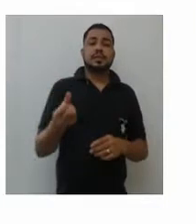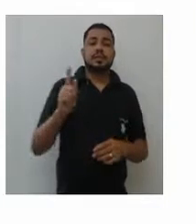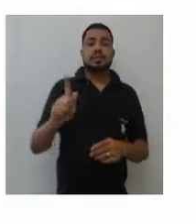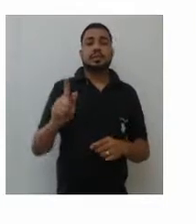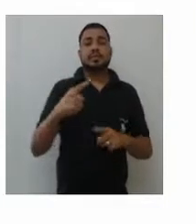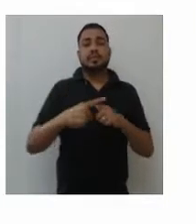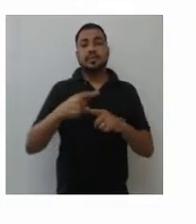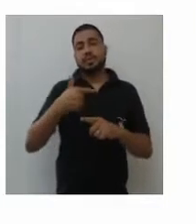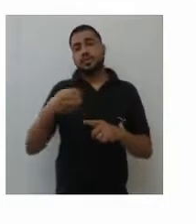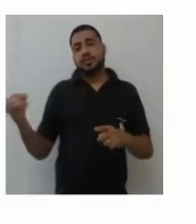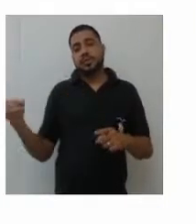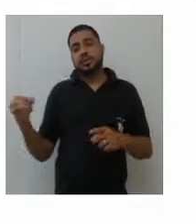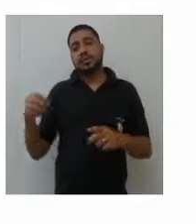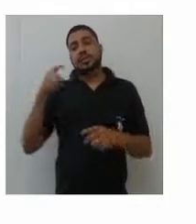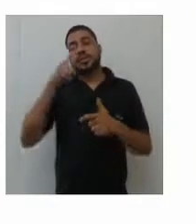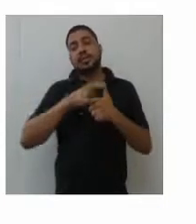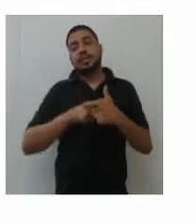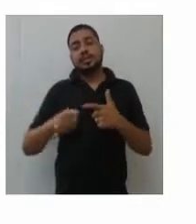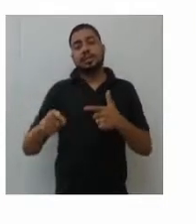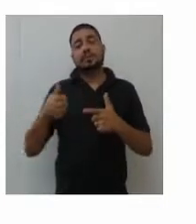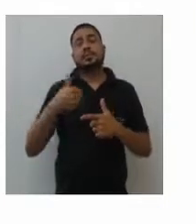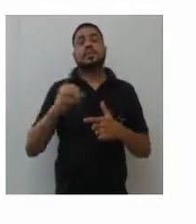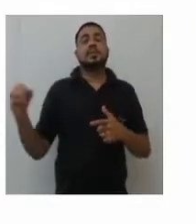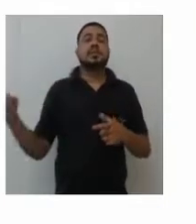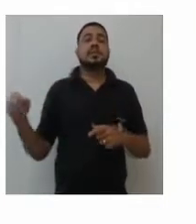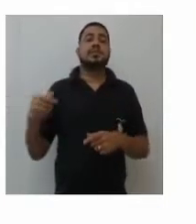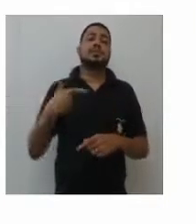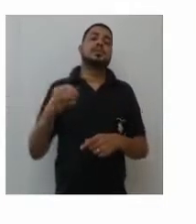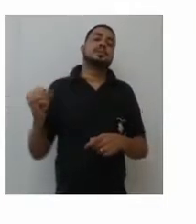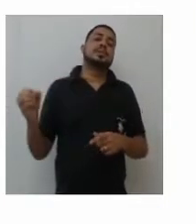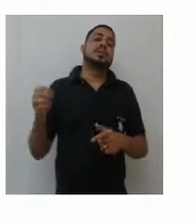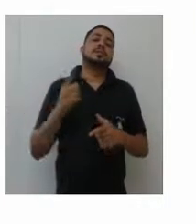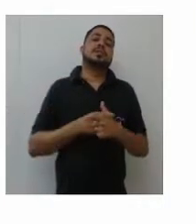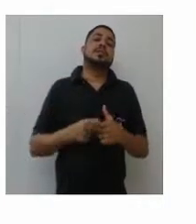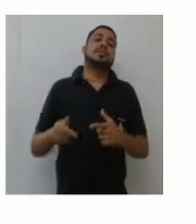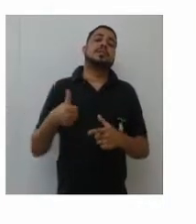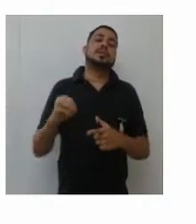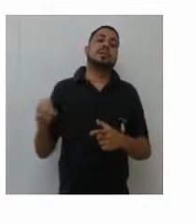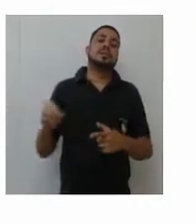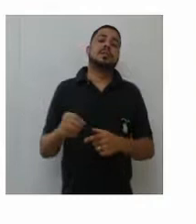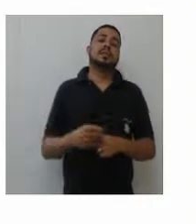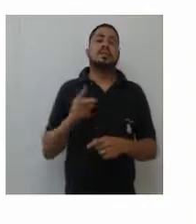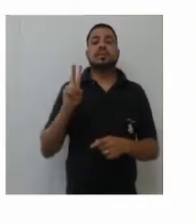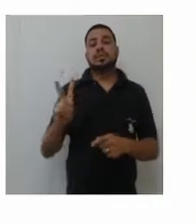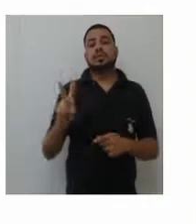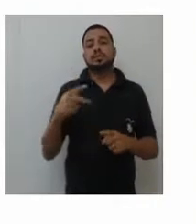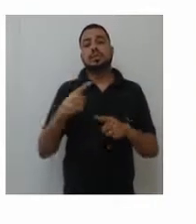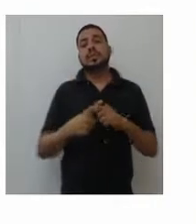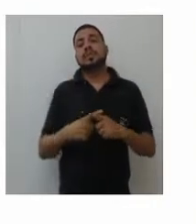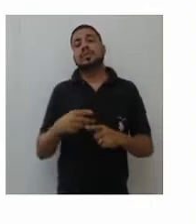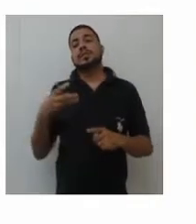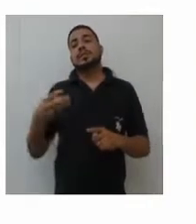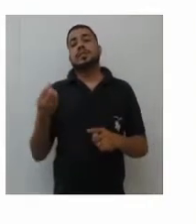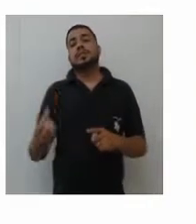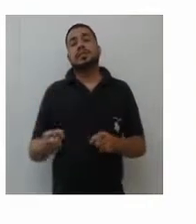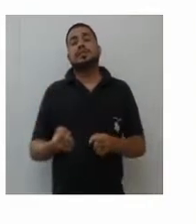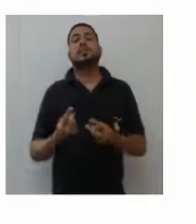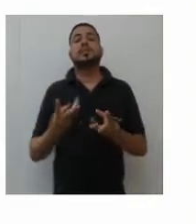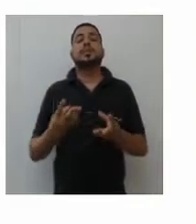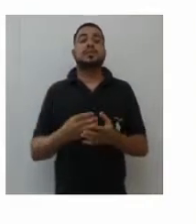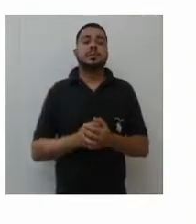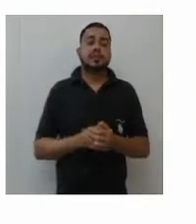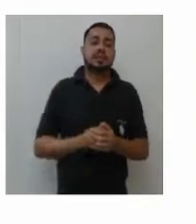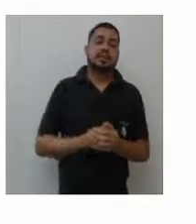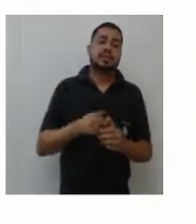vezes 200 dividido por 100. 200 dividido por 100 é igual a quanto? 2. 2 vezes 36 é igual a quanto,